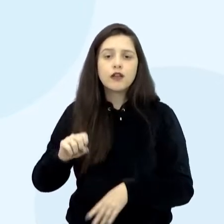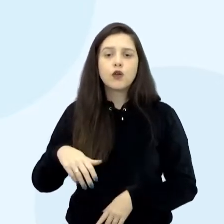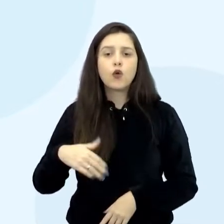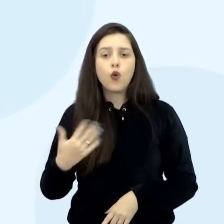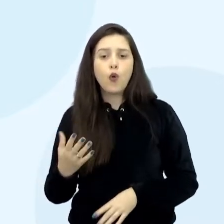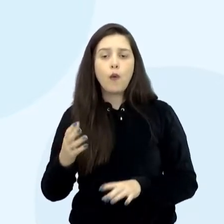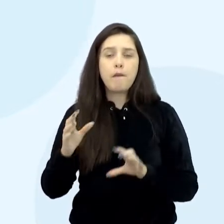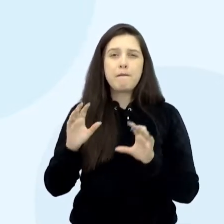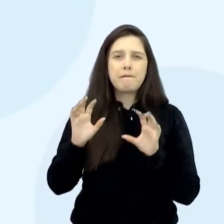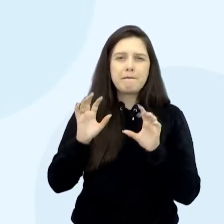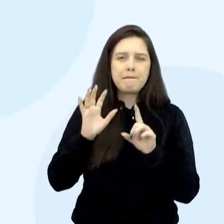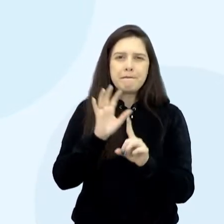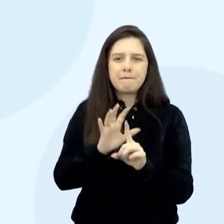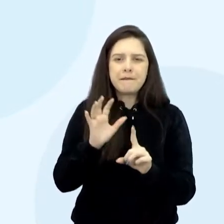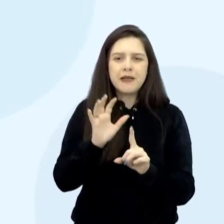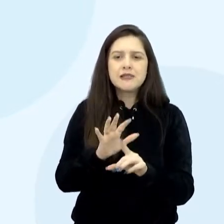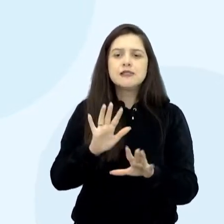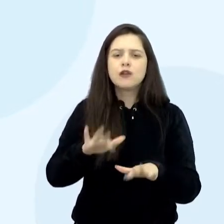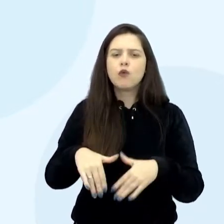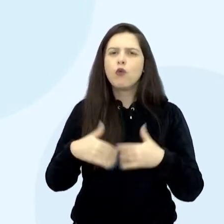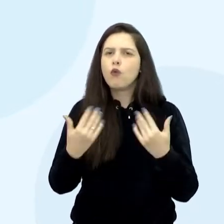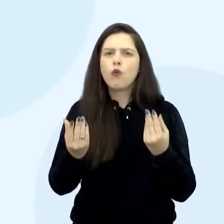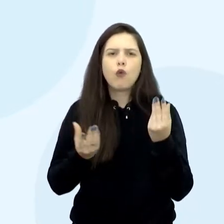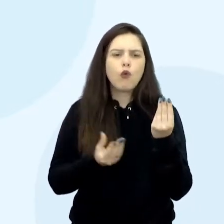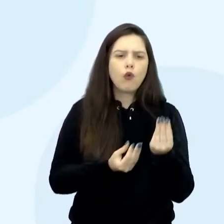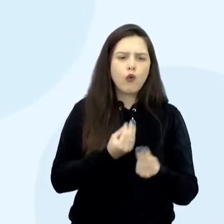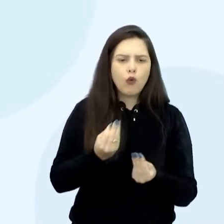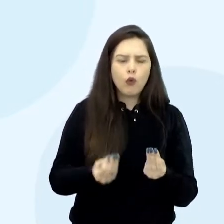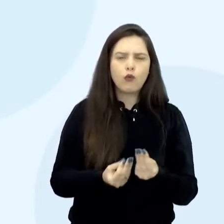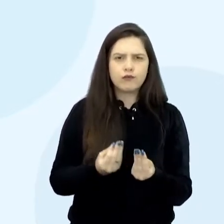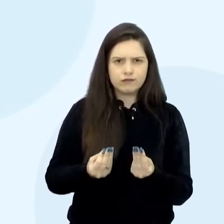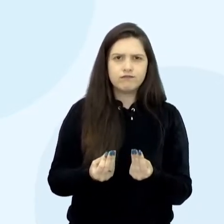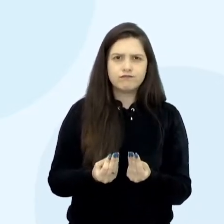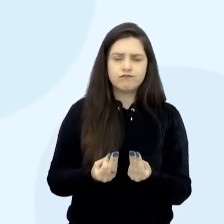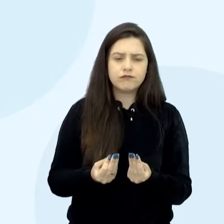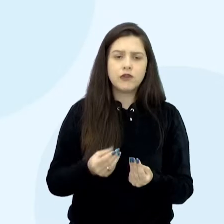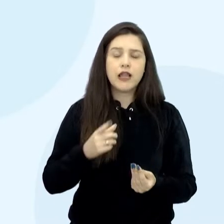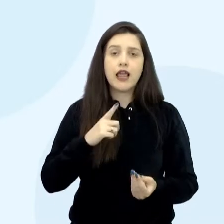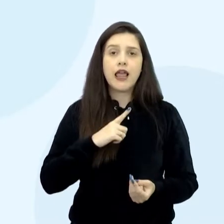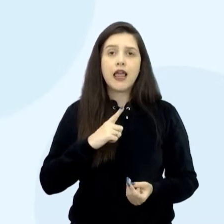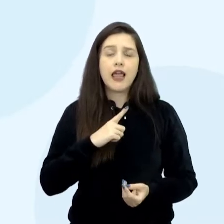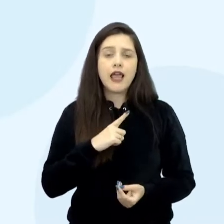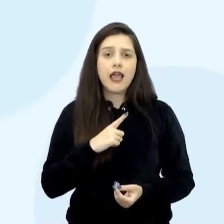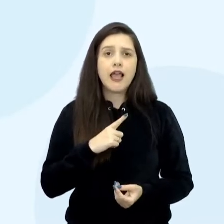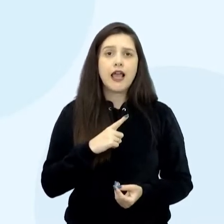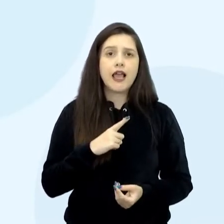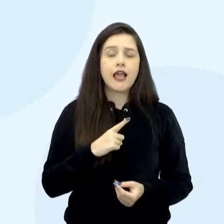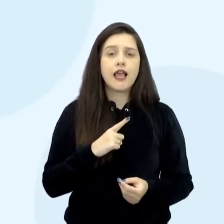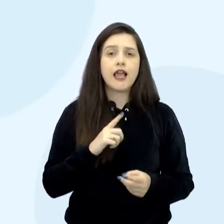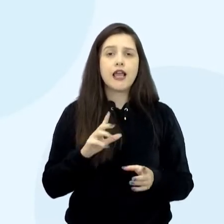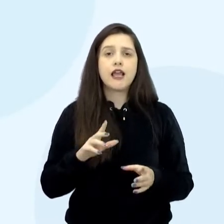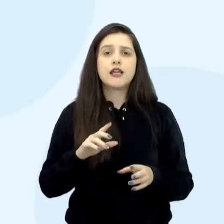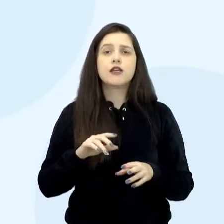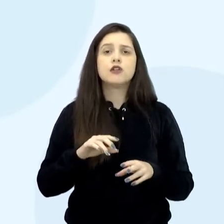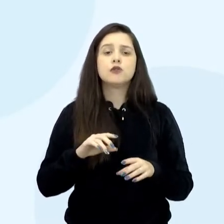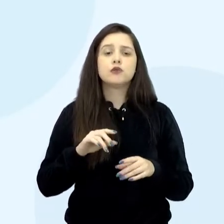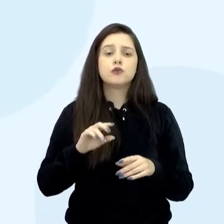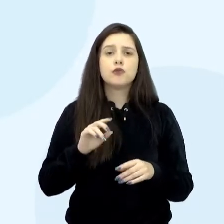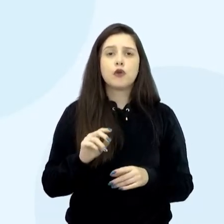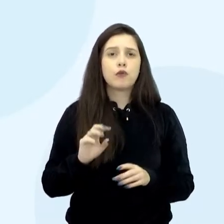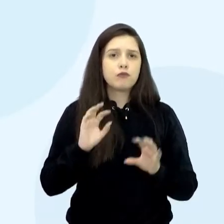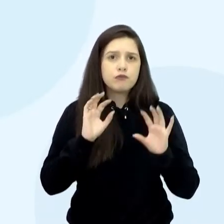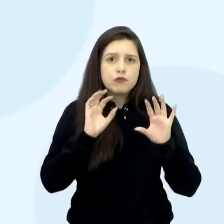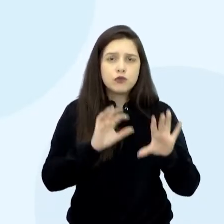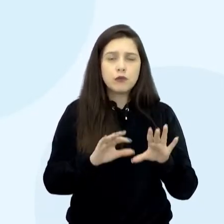pressão, certo? Nós podemos ter constância de equilíbrio nessas 2 formas. Então, quando eu tenho a constante de equilíbrio em função de